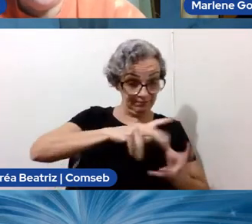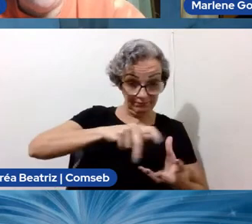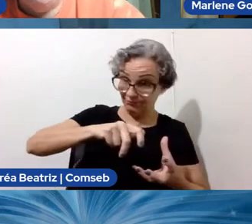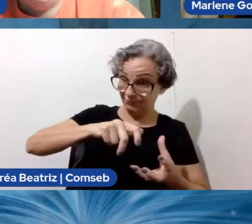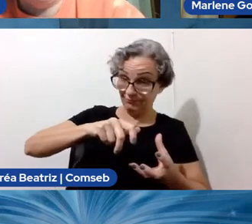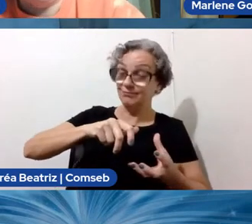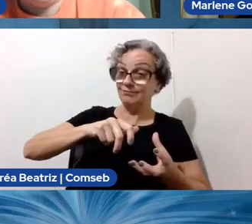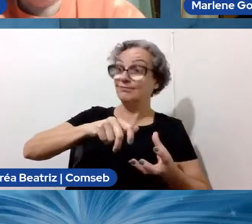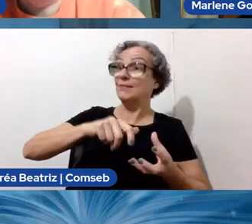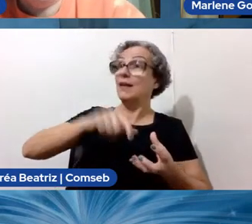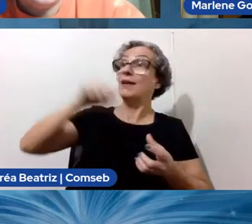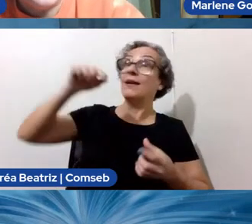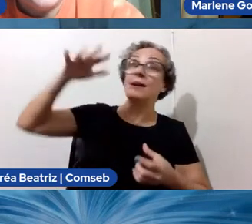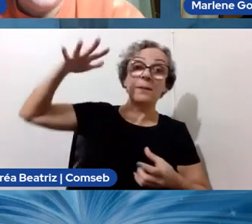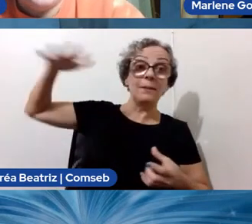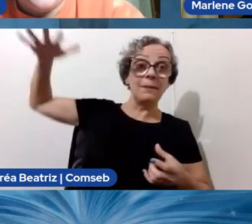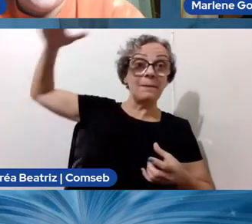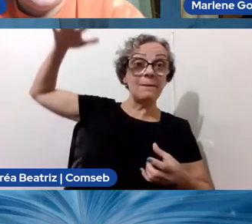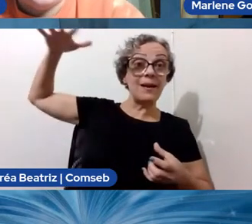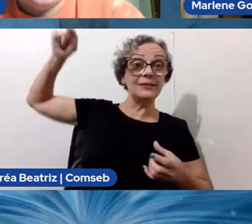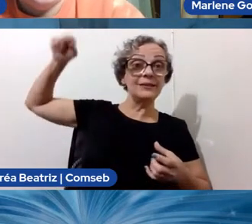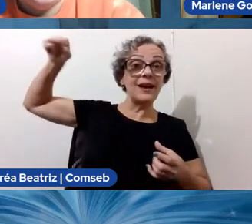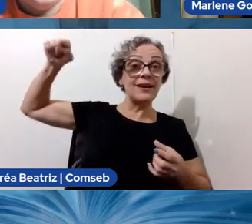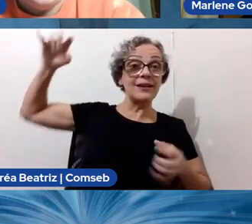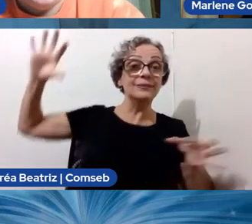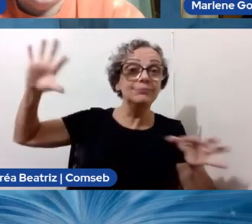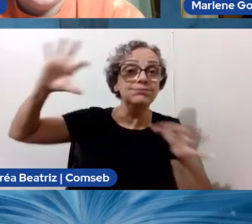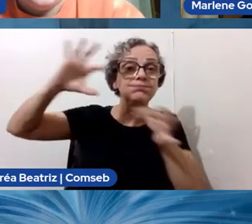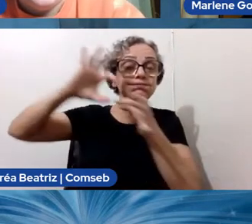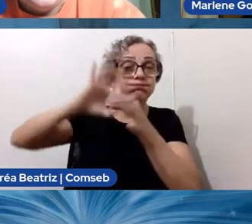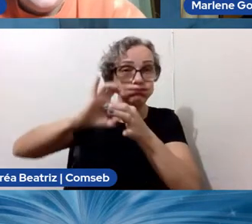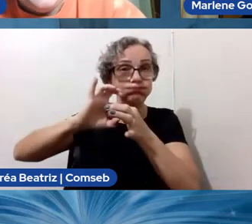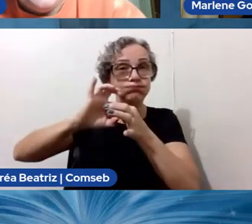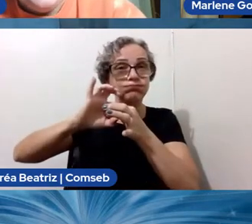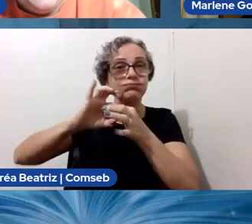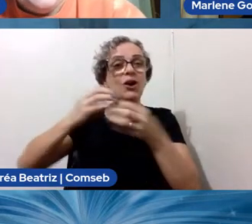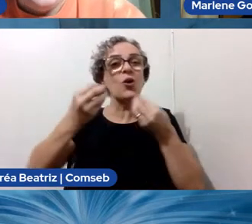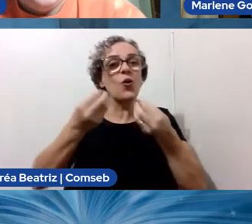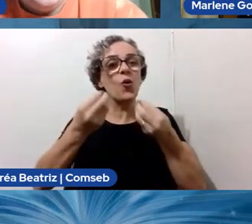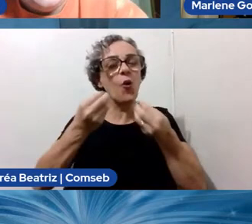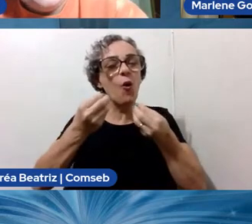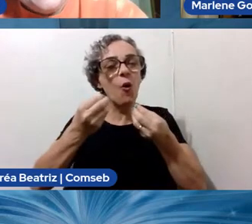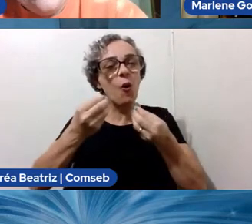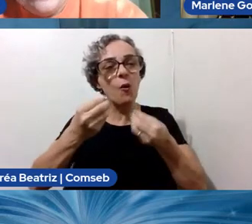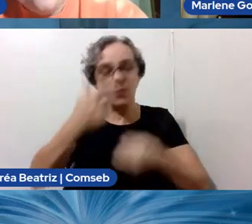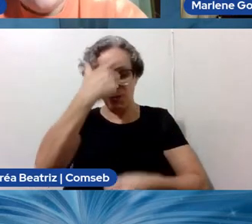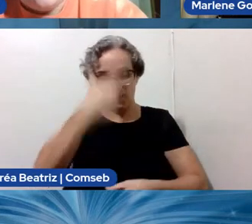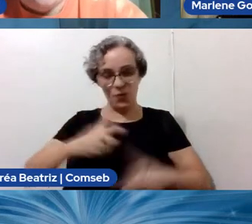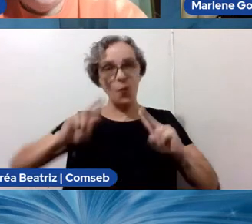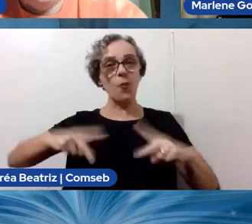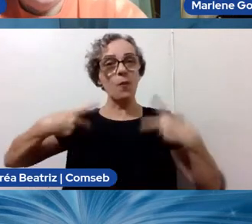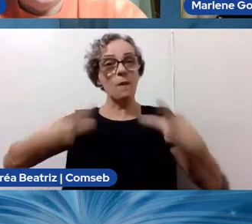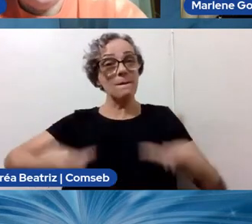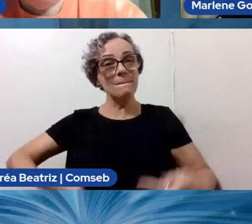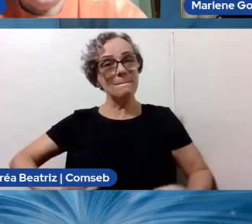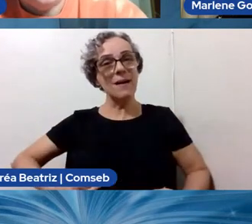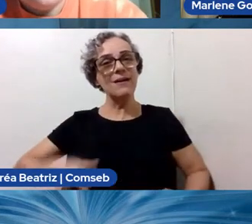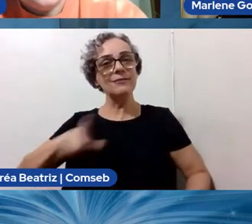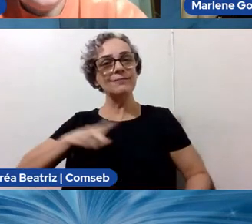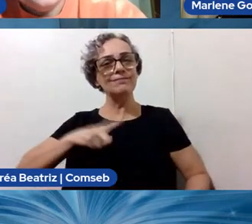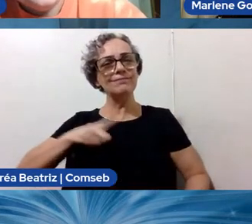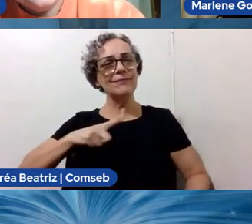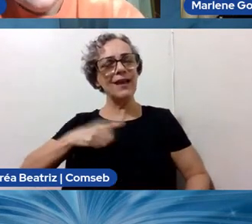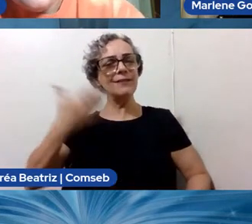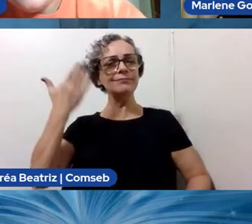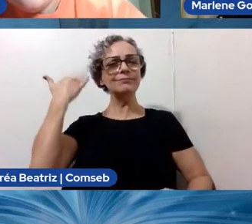ganha um componente de astralidade, né? Então, ele cria e ele faculta o entendimento